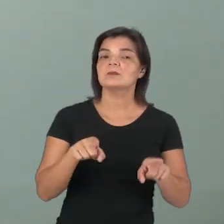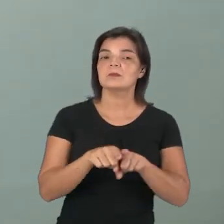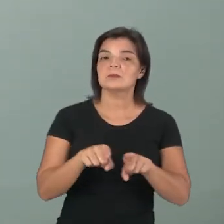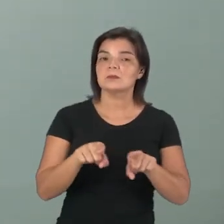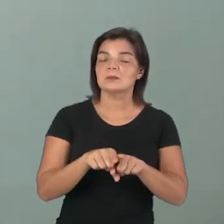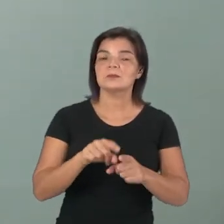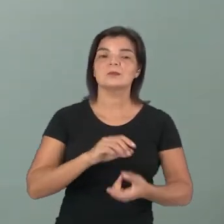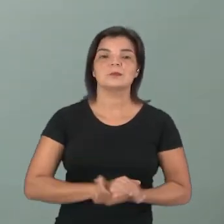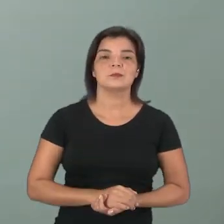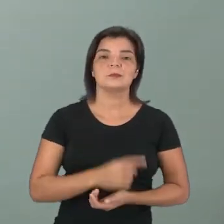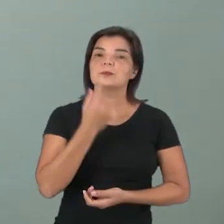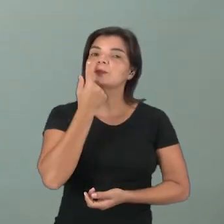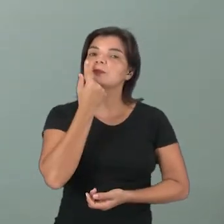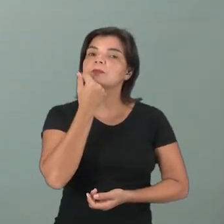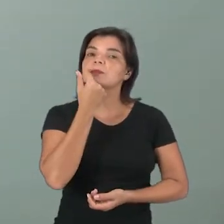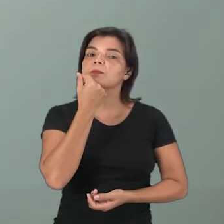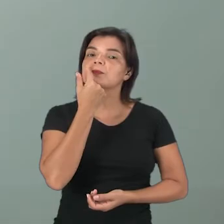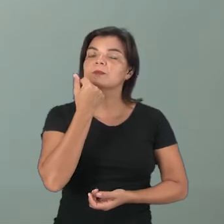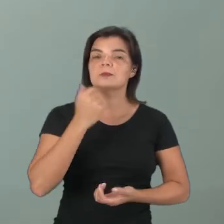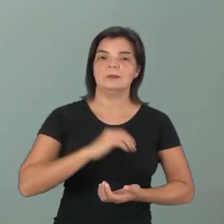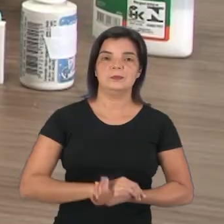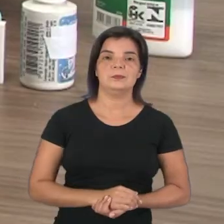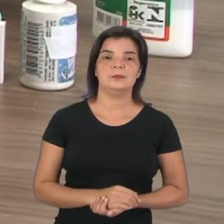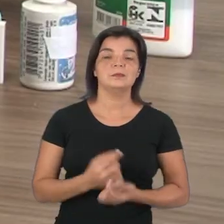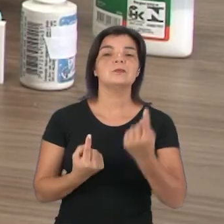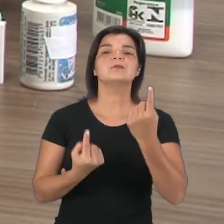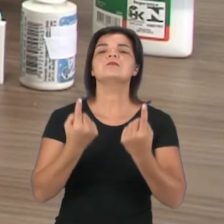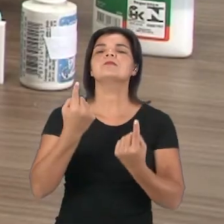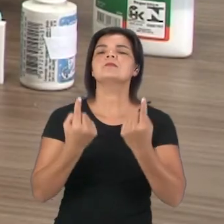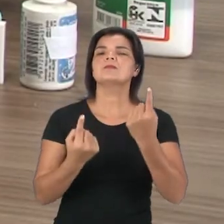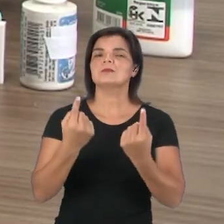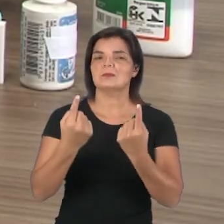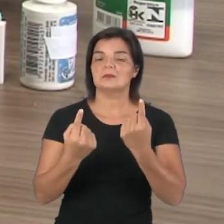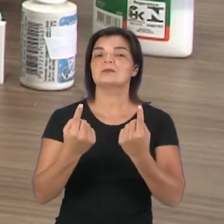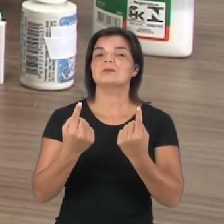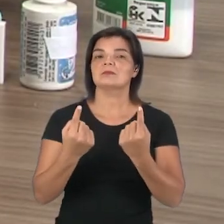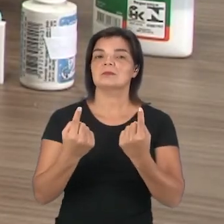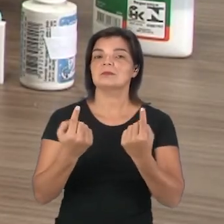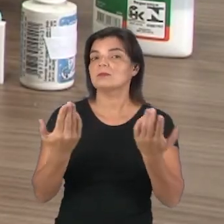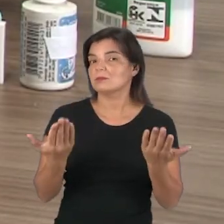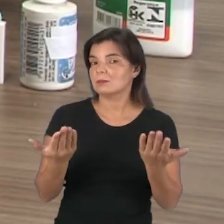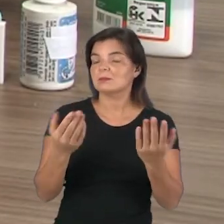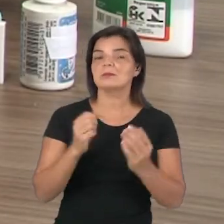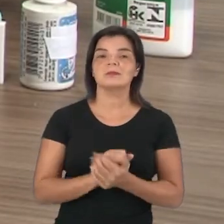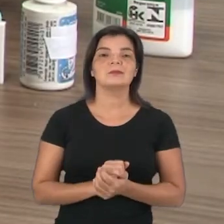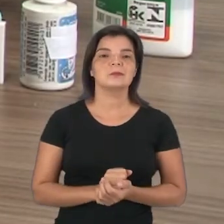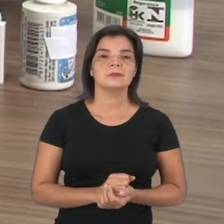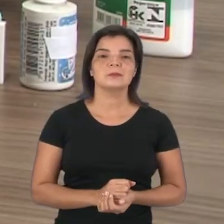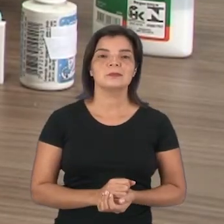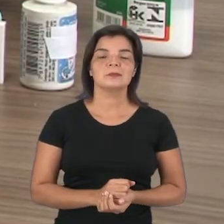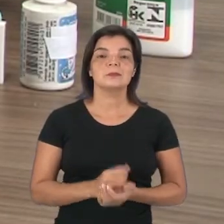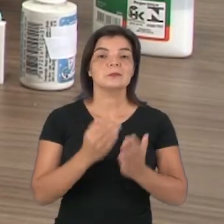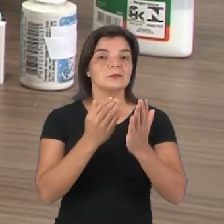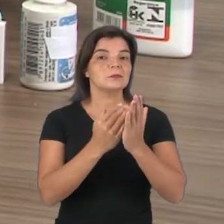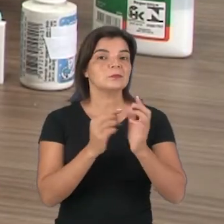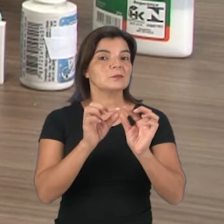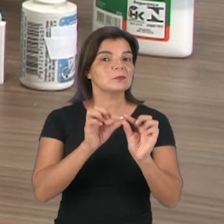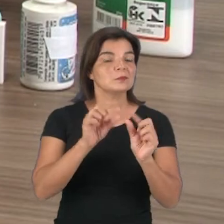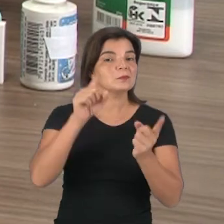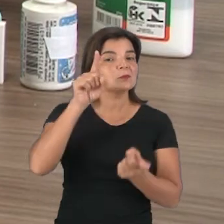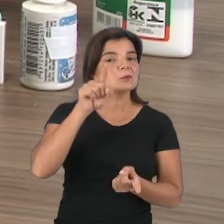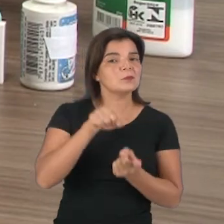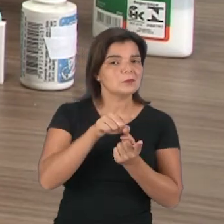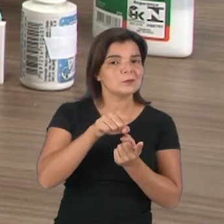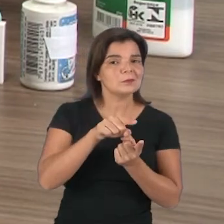pegar um lápis. Qual dos dois é mais